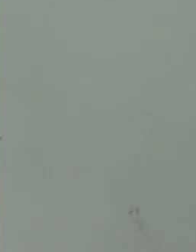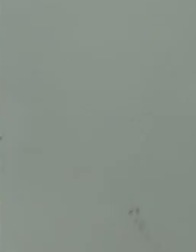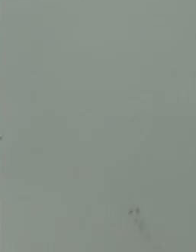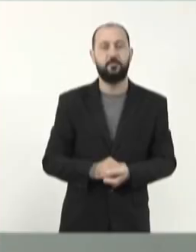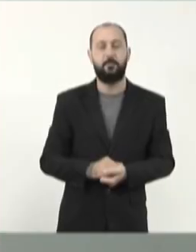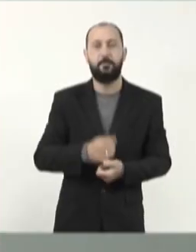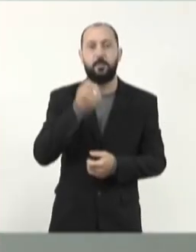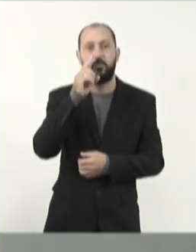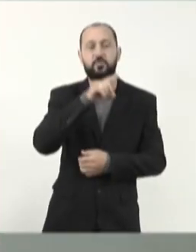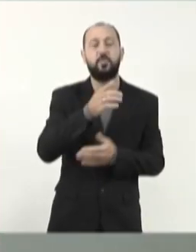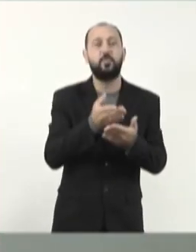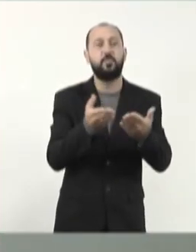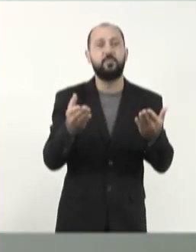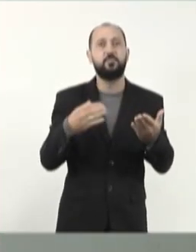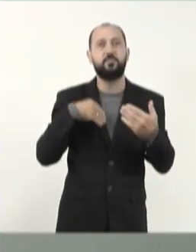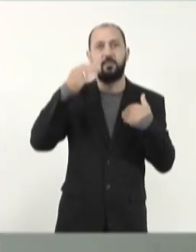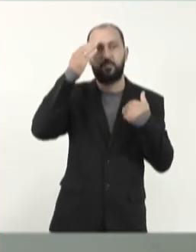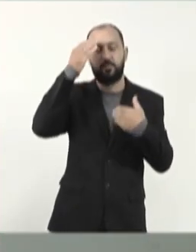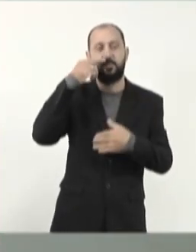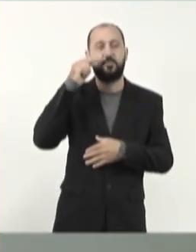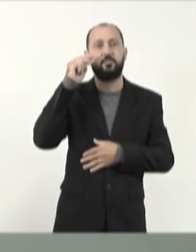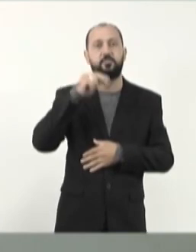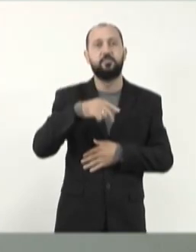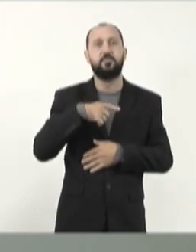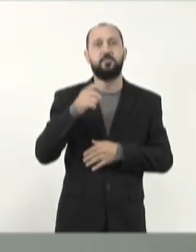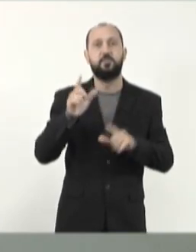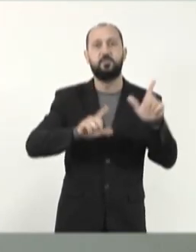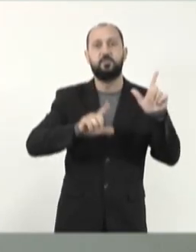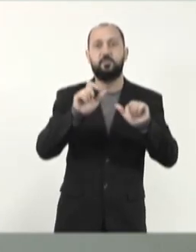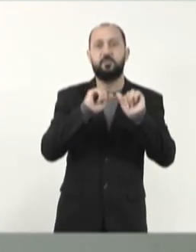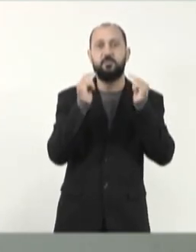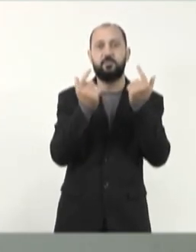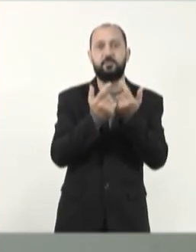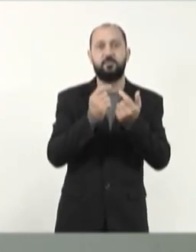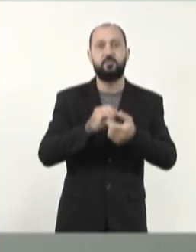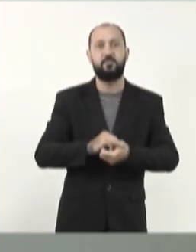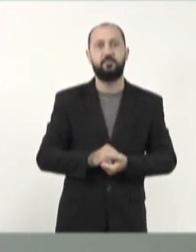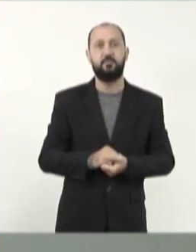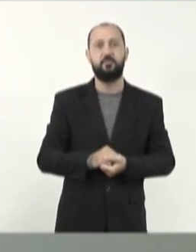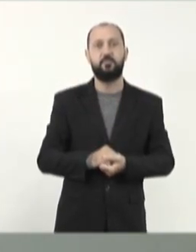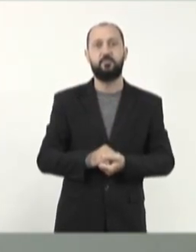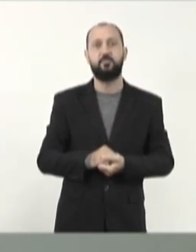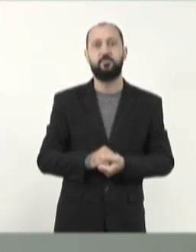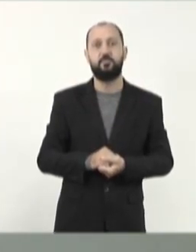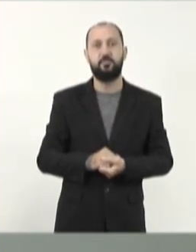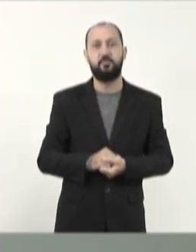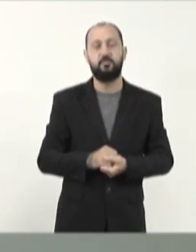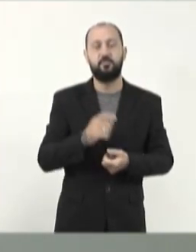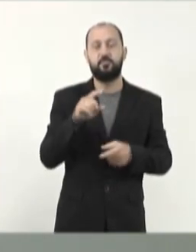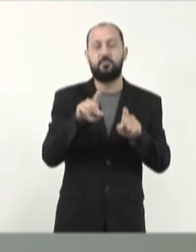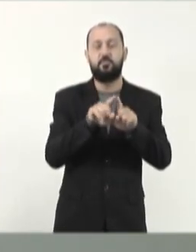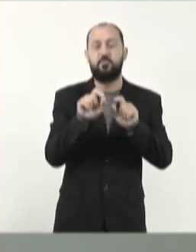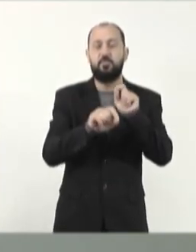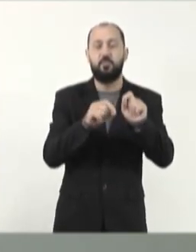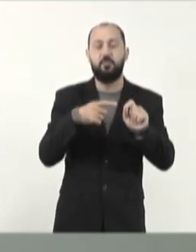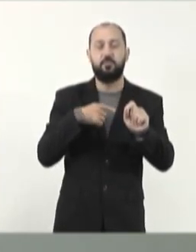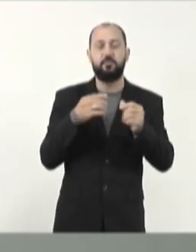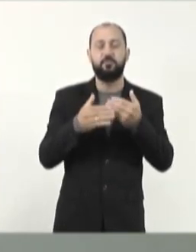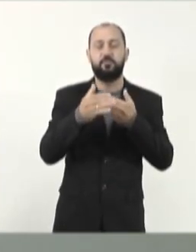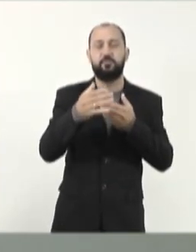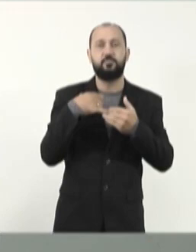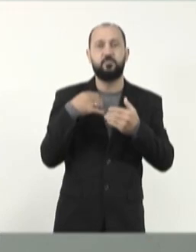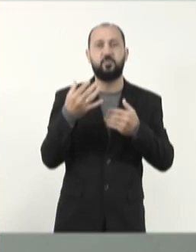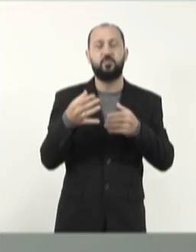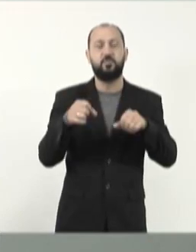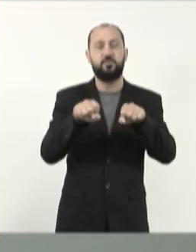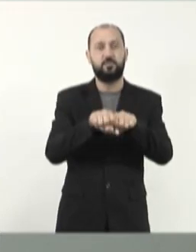Muito bom dia para você, mais uma vez obrigado pela sua audiência aqui na TV Alemes, canal 7.2. Quem nos acompanha no YouTube também, dá para sintonizar o nosso canal,